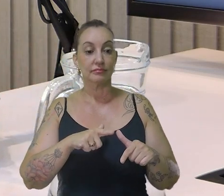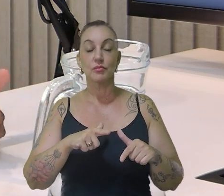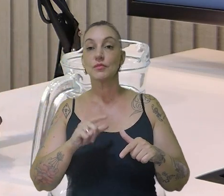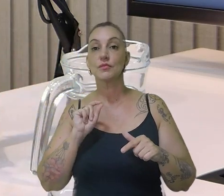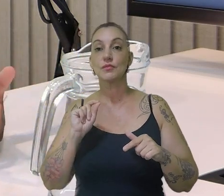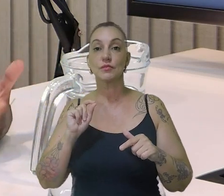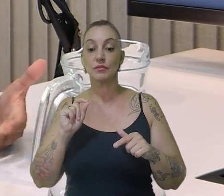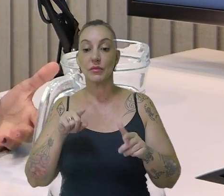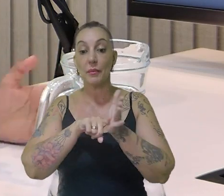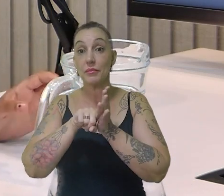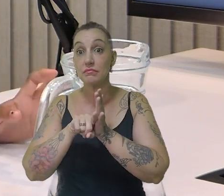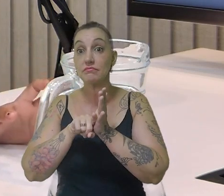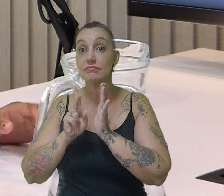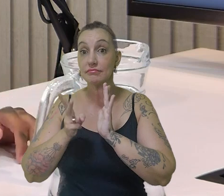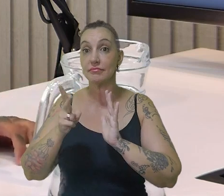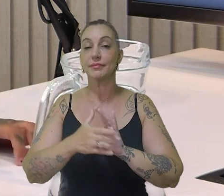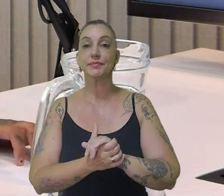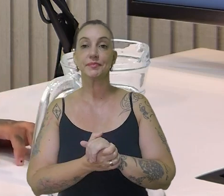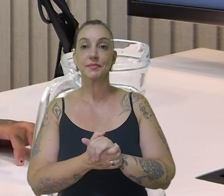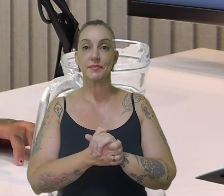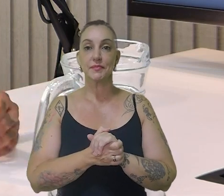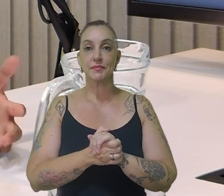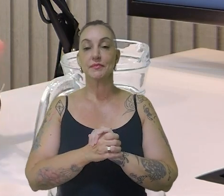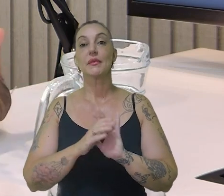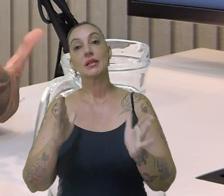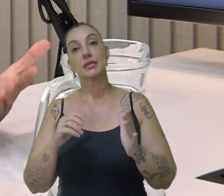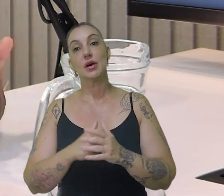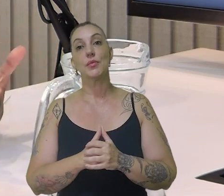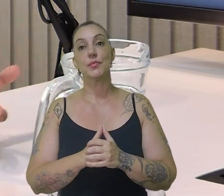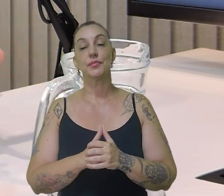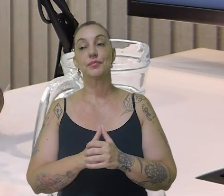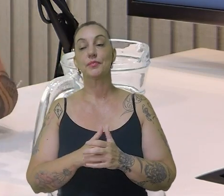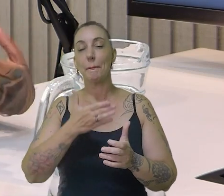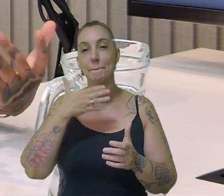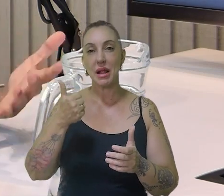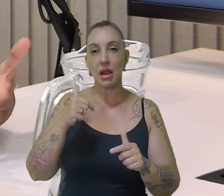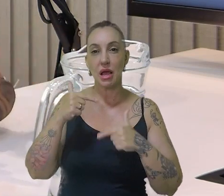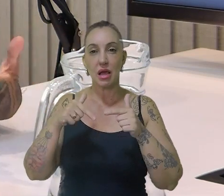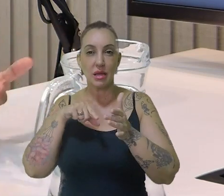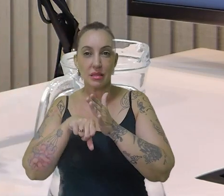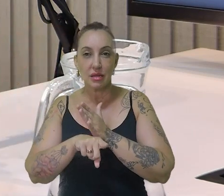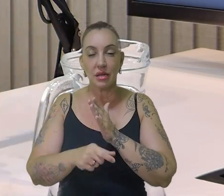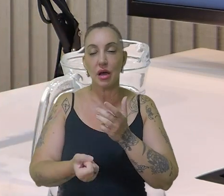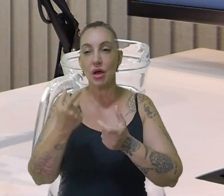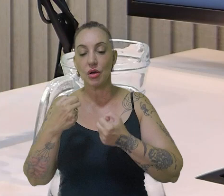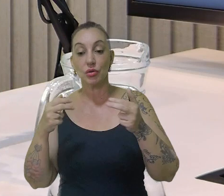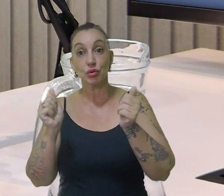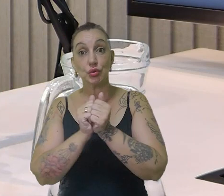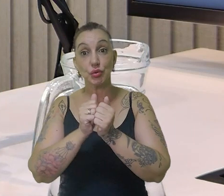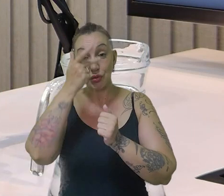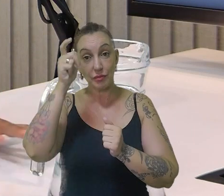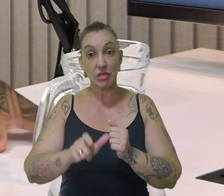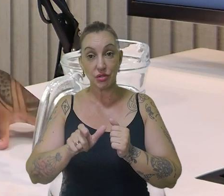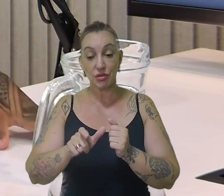na linhagem da da pesquisa continuada assim E então eu posso aprimorar e aprofundar em algumas coisas com a